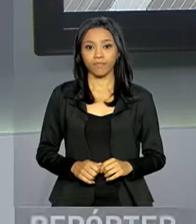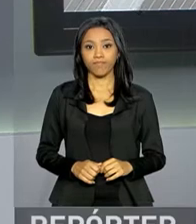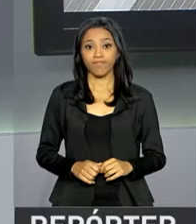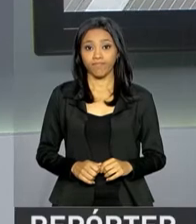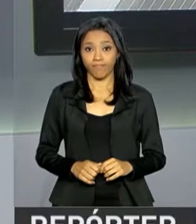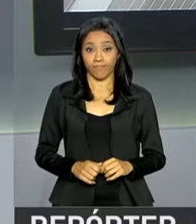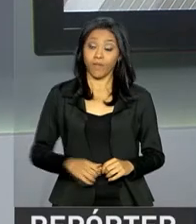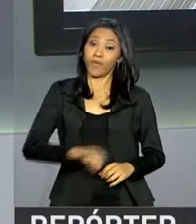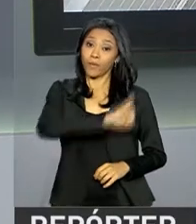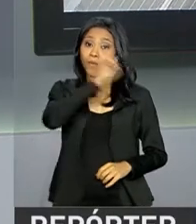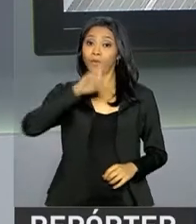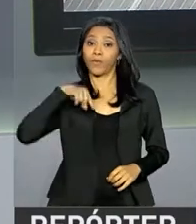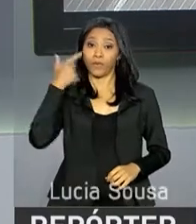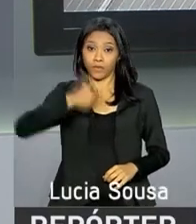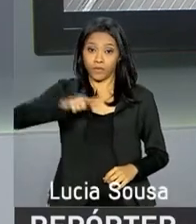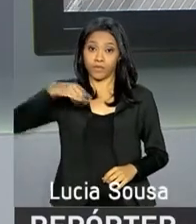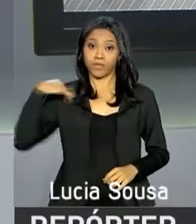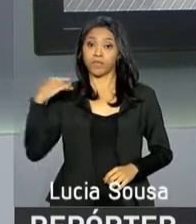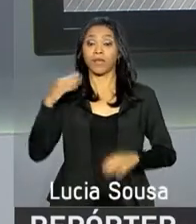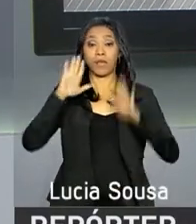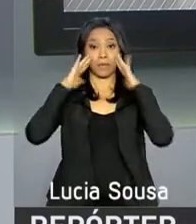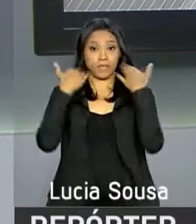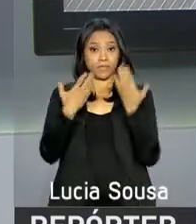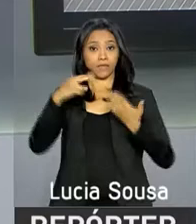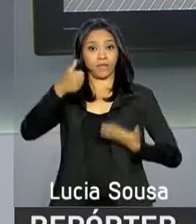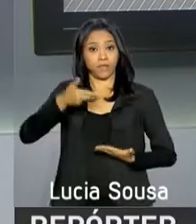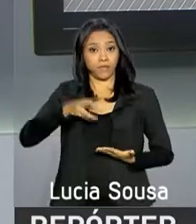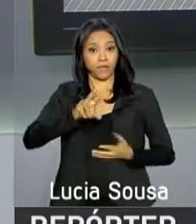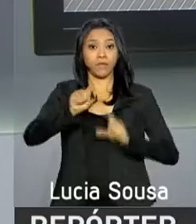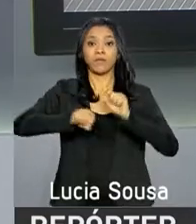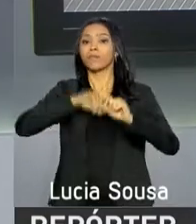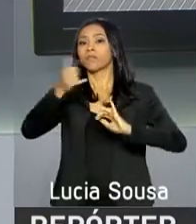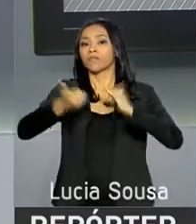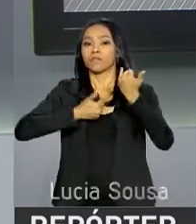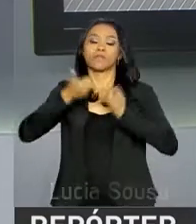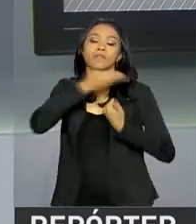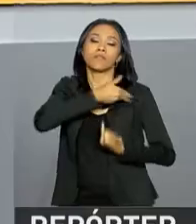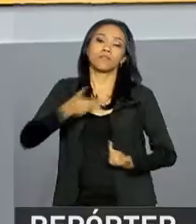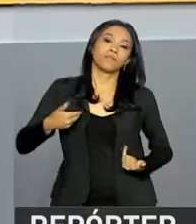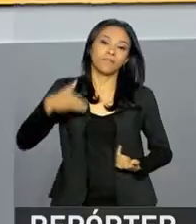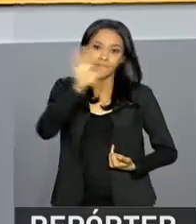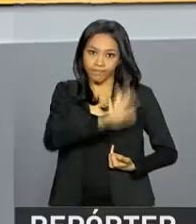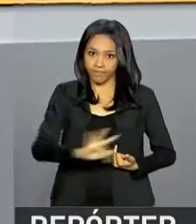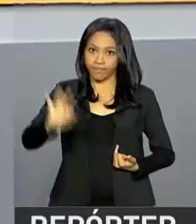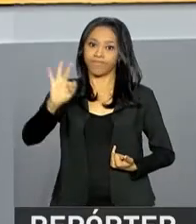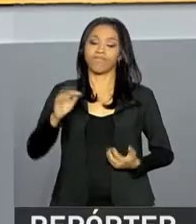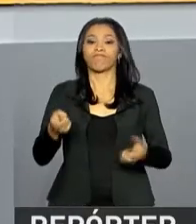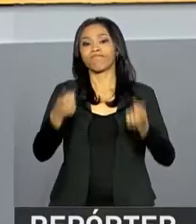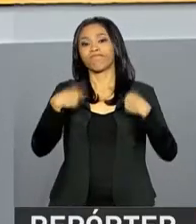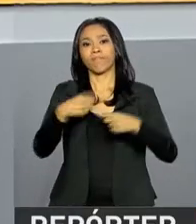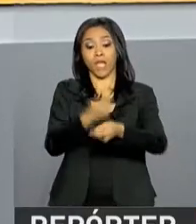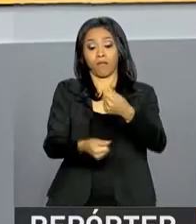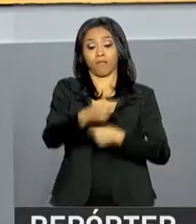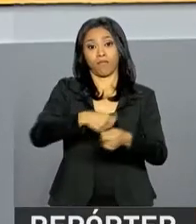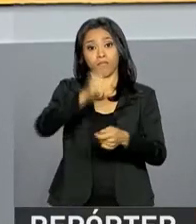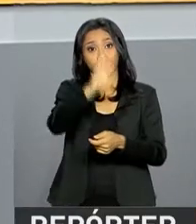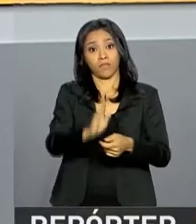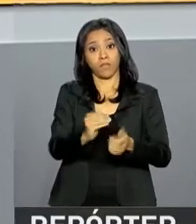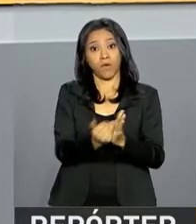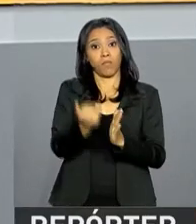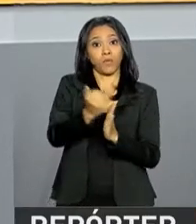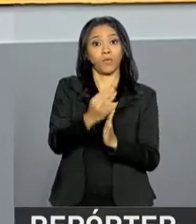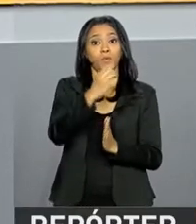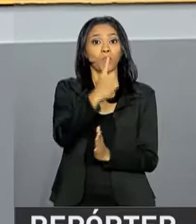olá estamos de volta com repórter nbr as notícias do governo federal a economia brasileira cresceu 1 1%